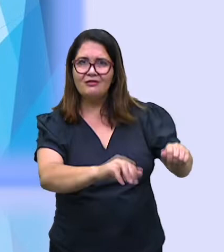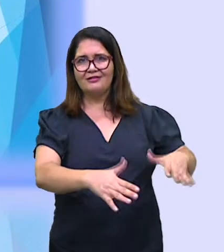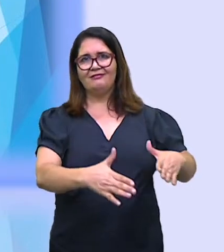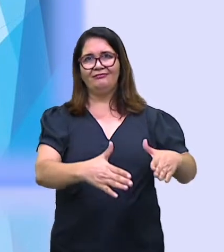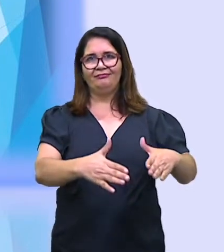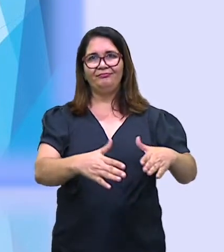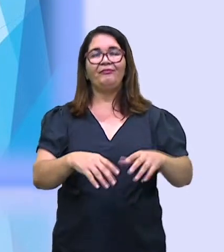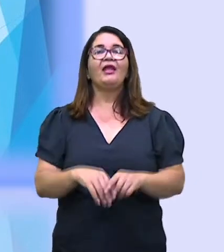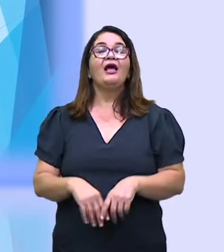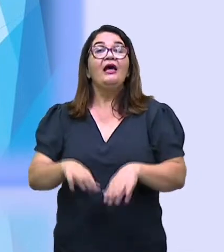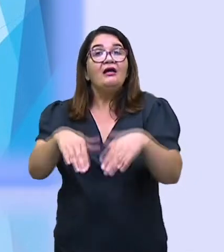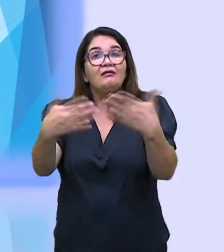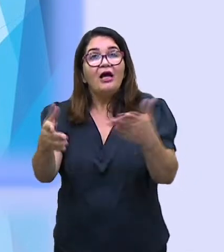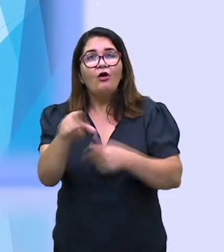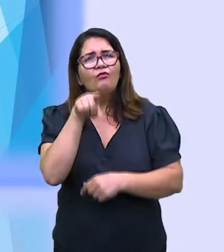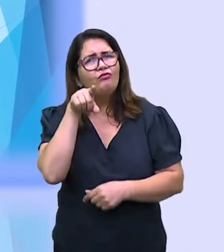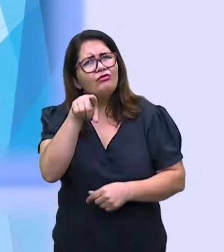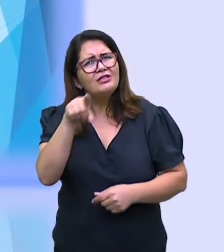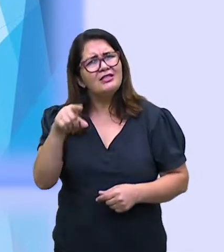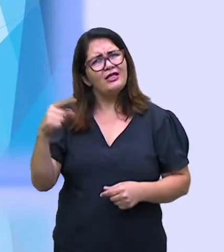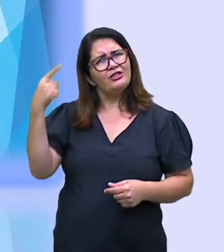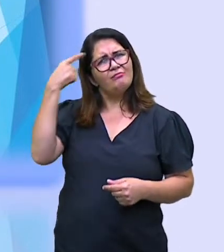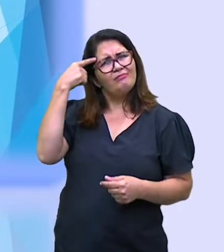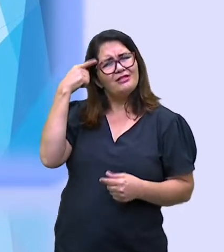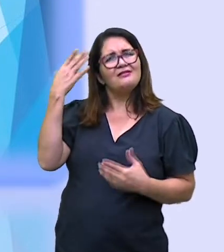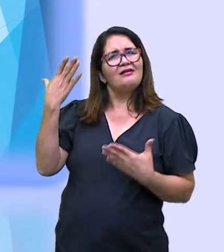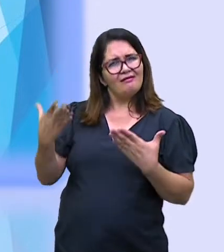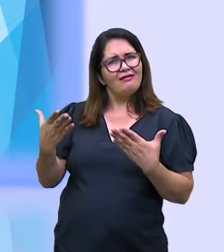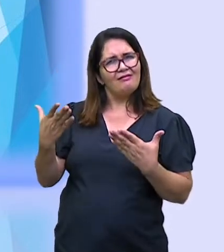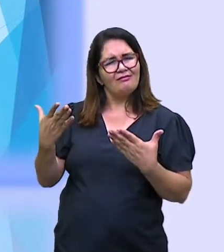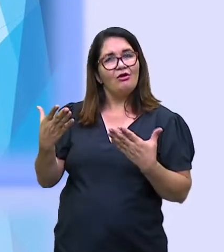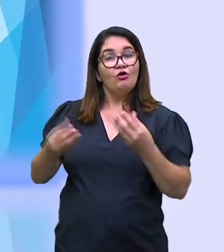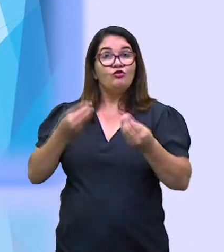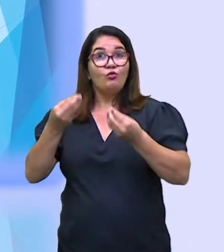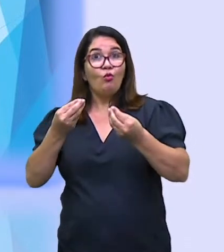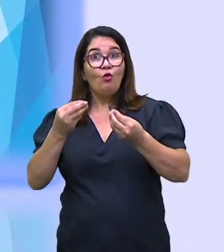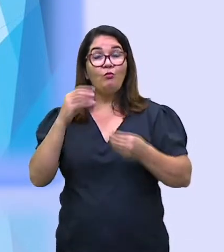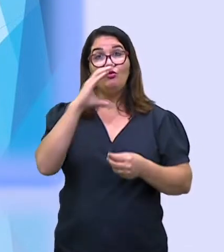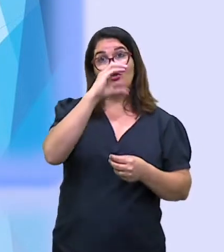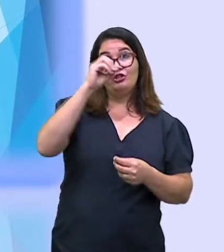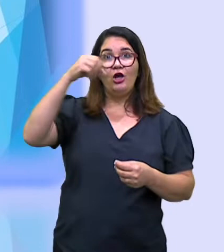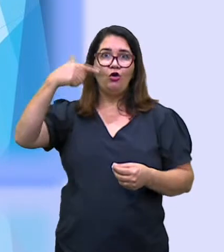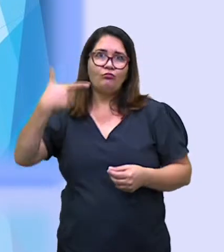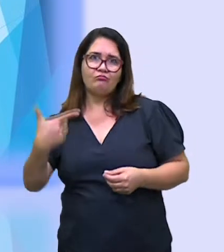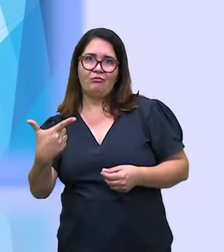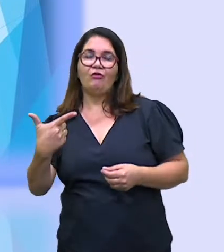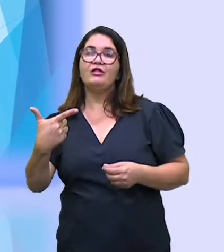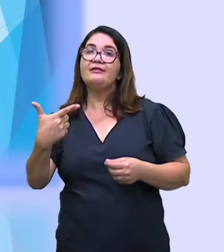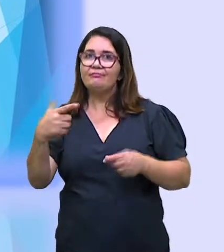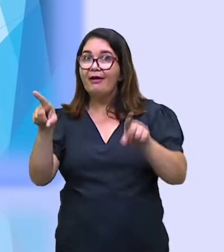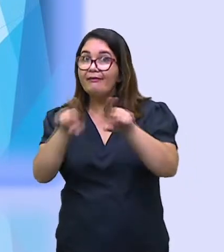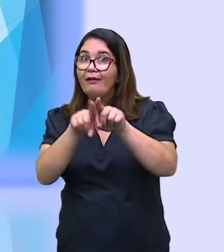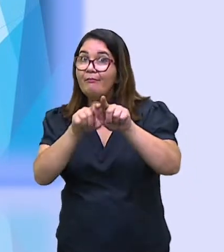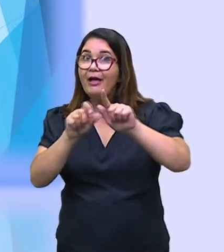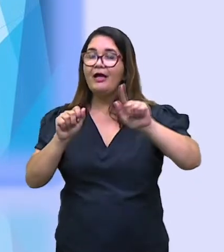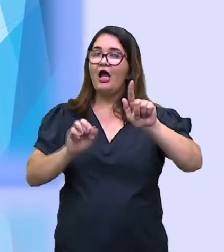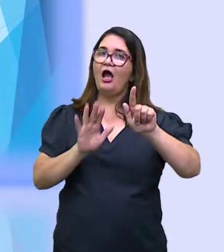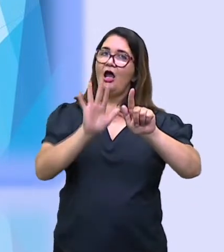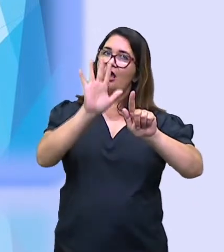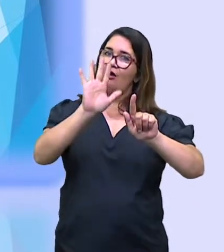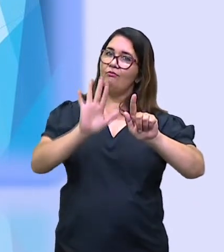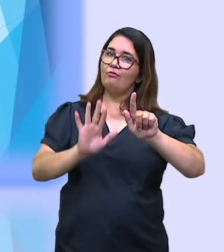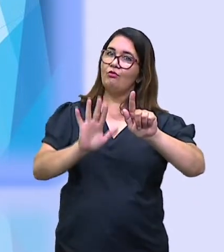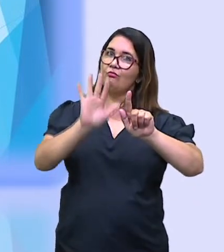dia a dia? Já ouviram falar do gás carbônico, não é mesmo? Pois é, o gás carbônico, o